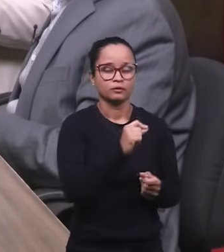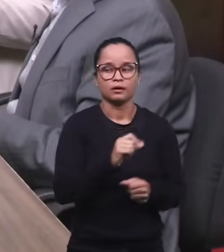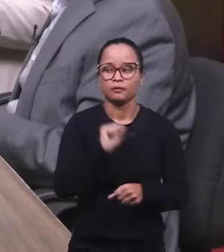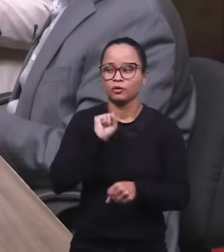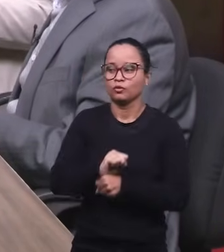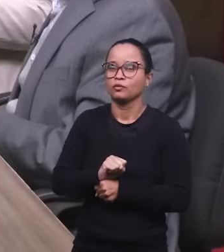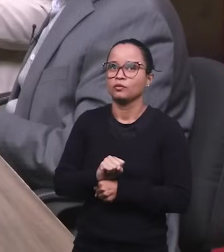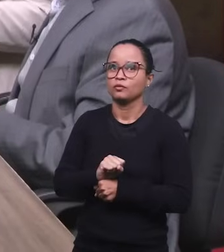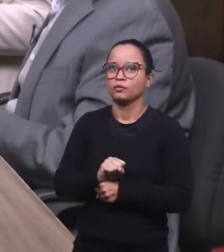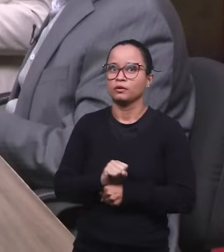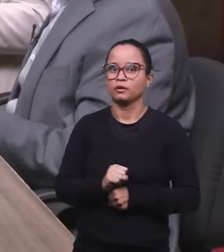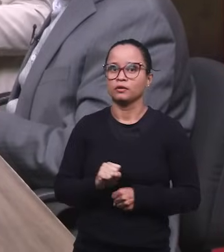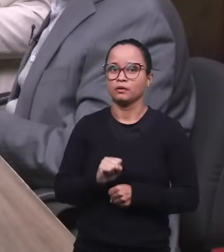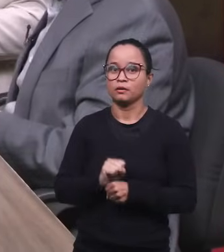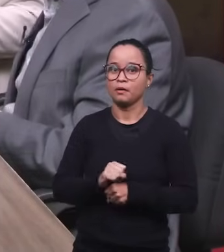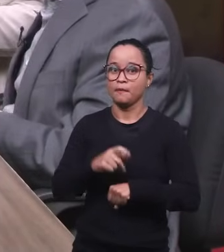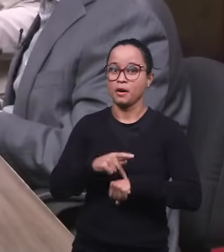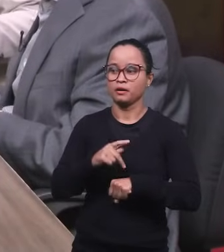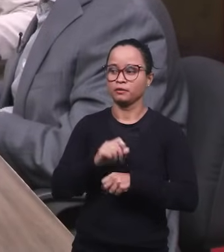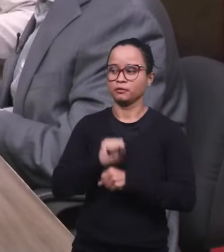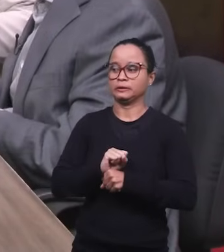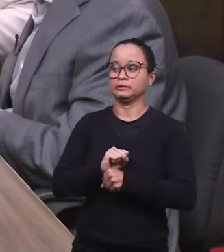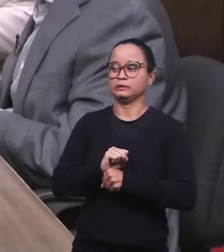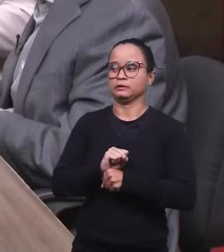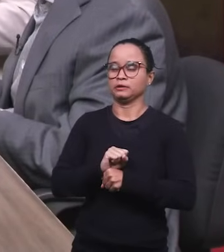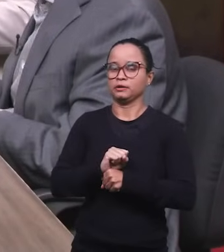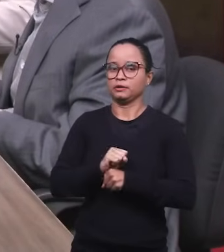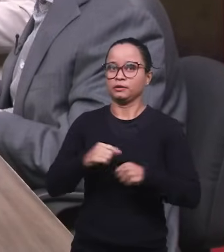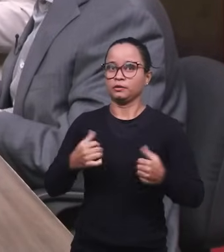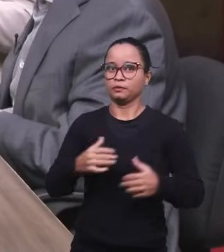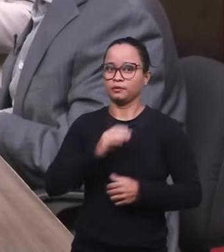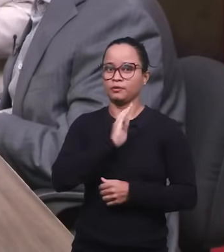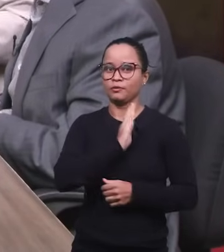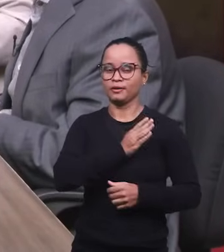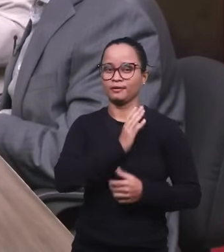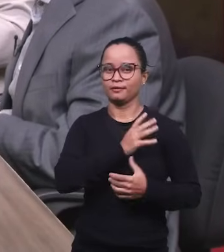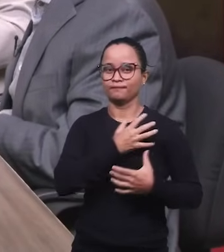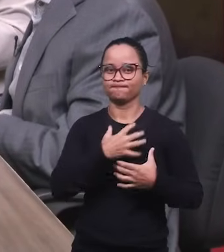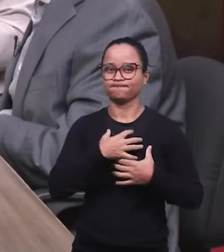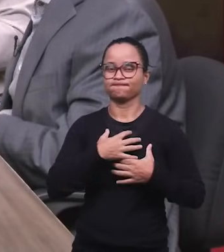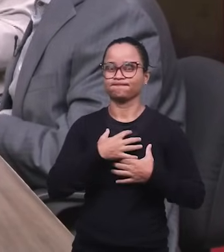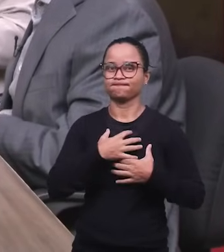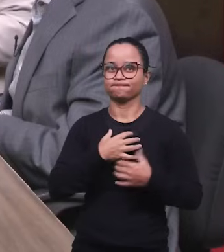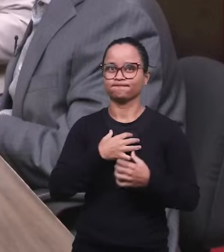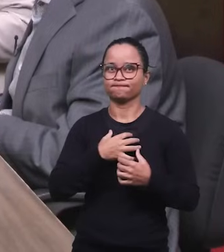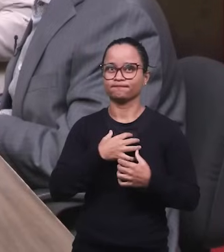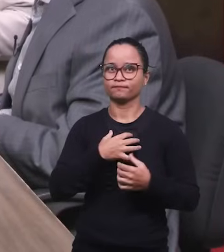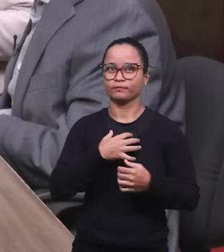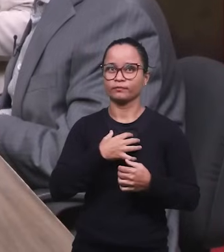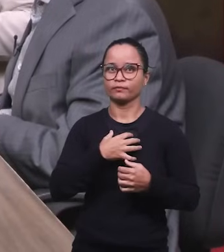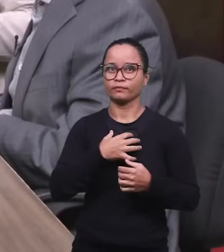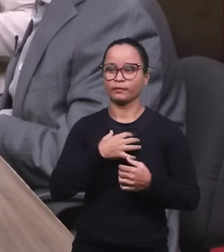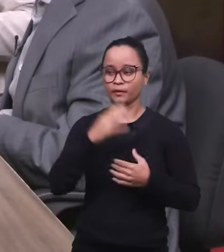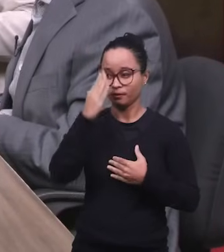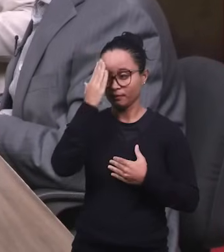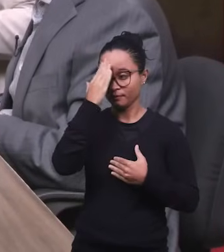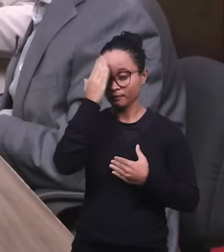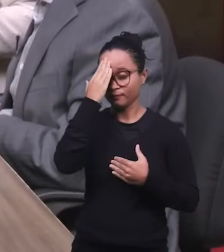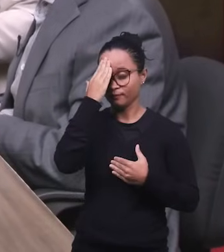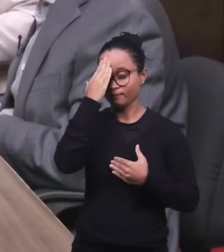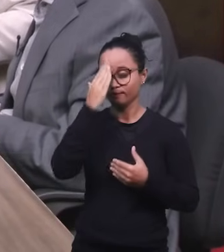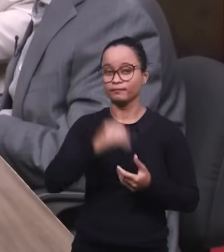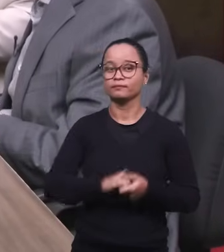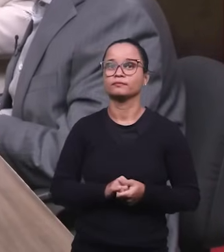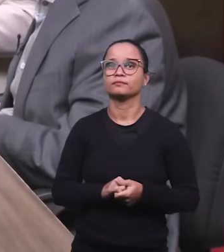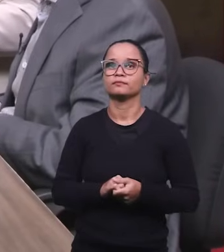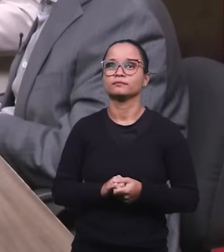ficou parado, né, igual uma pedra, né? Amorteceu o seu coração e ele ficou igual uma pedra, quando ele